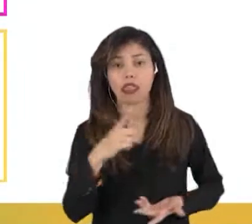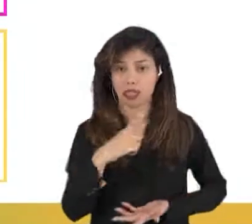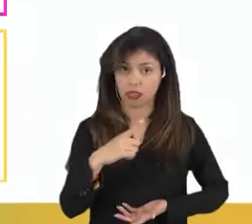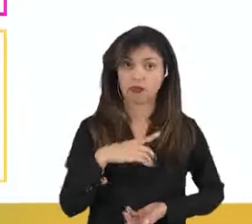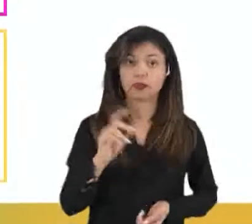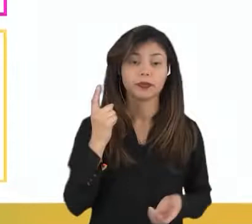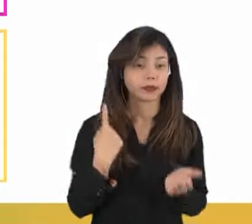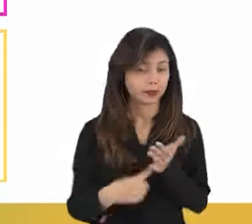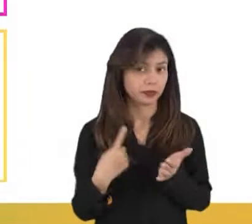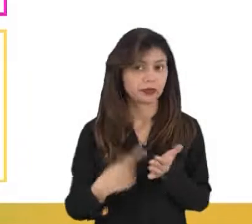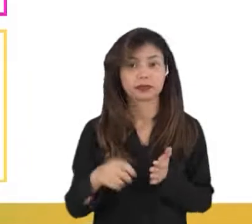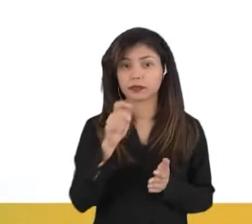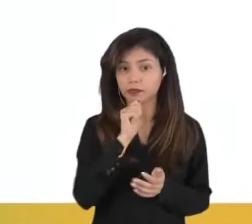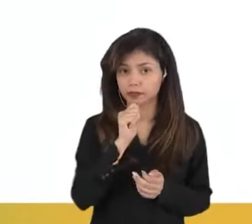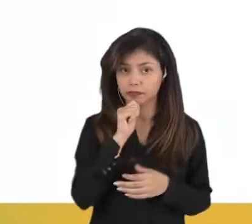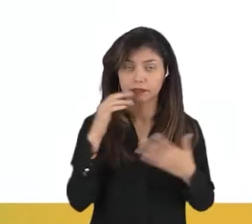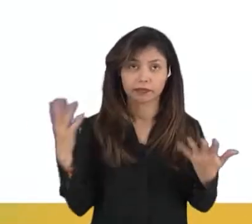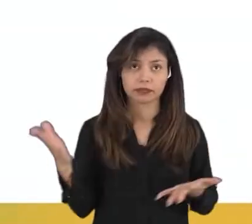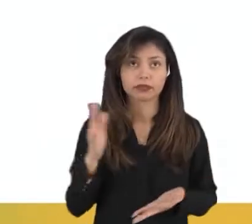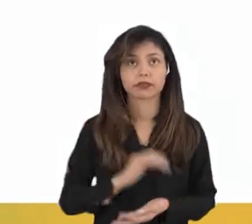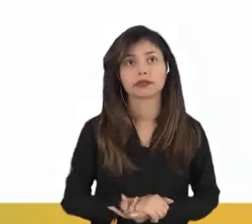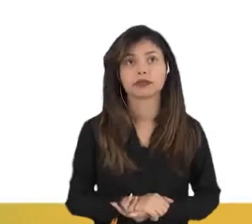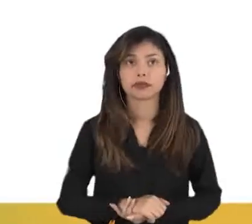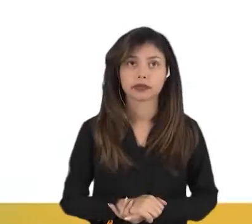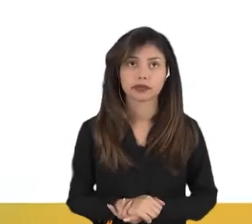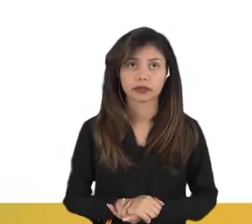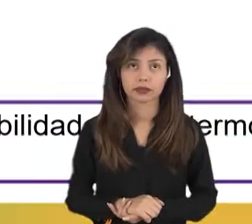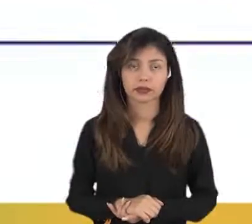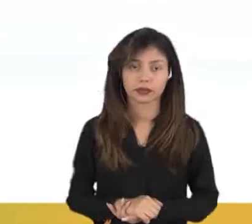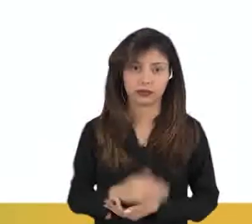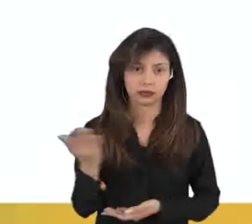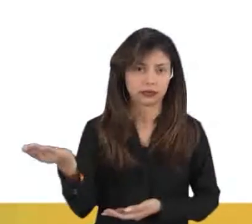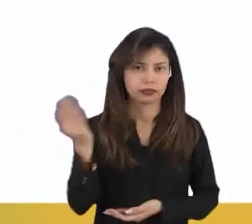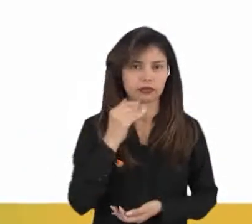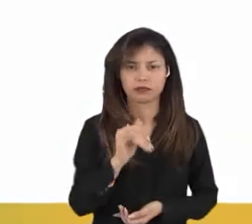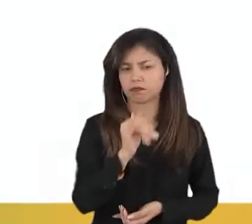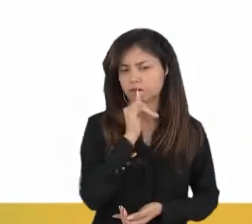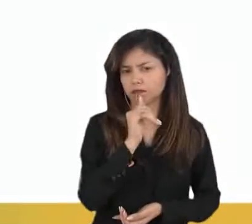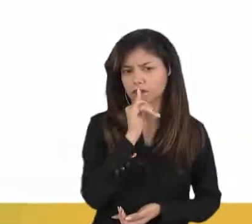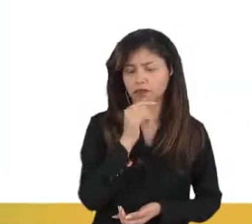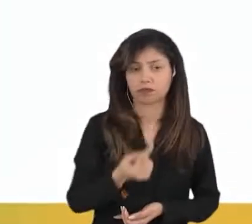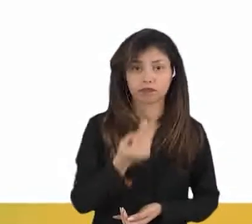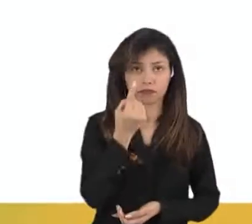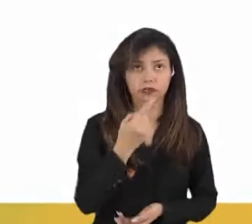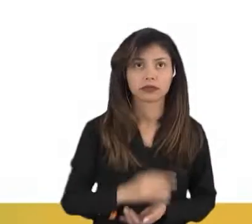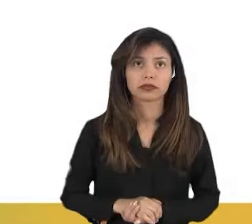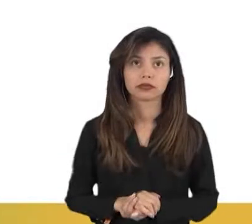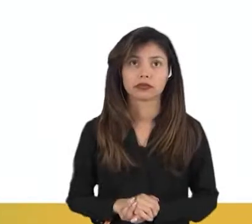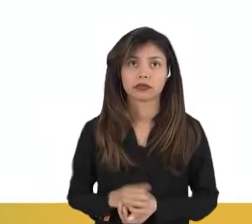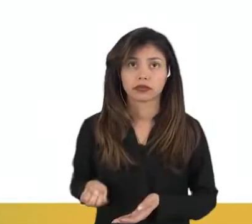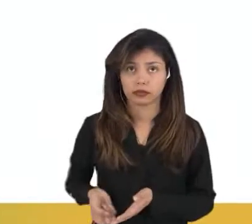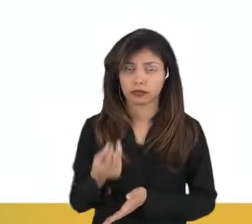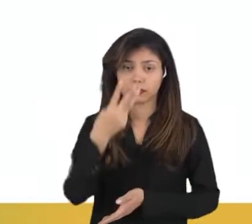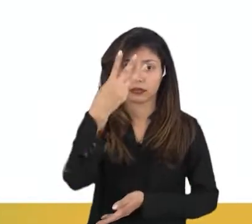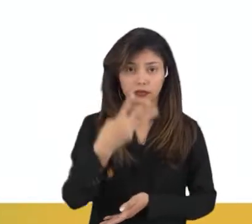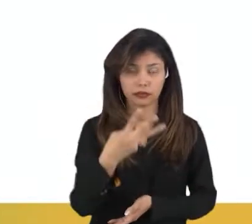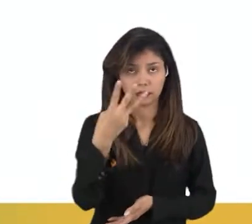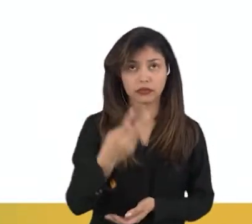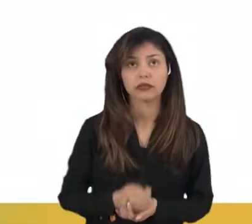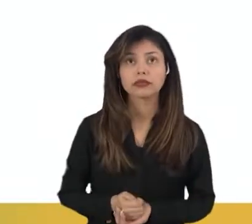análise combinatória até então, certo? Então, vamos lá para o exemplo 1. Ao lançarmos 3